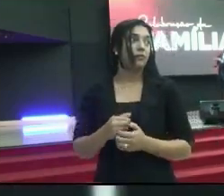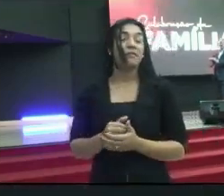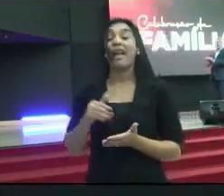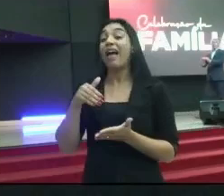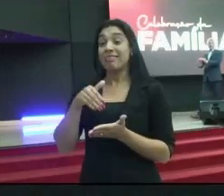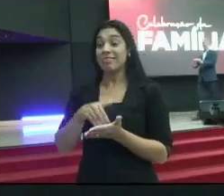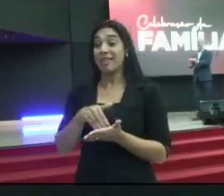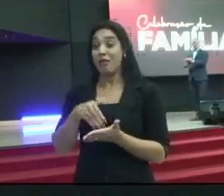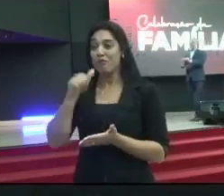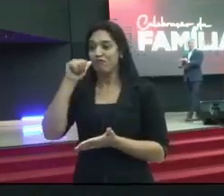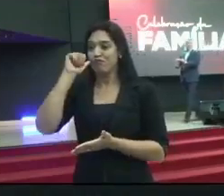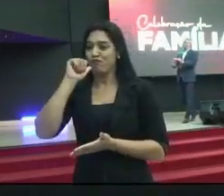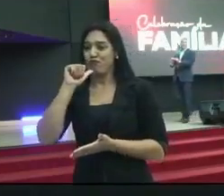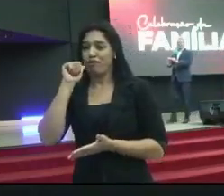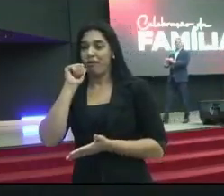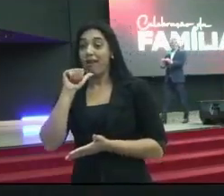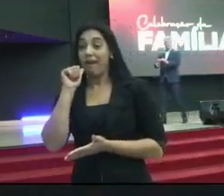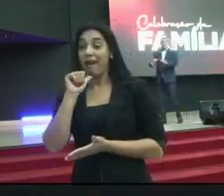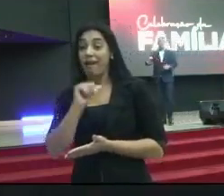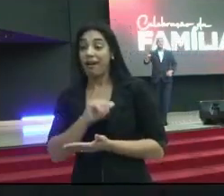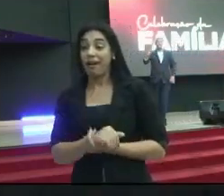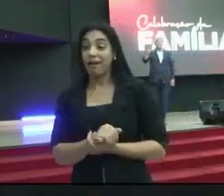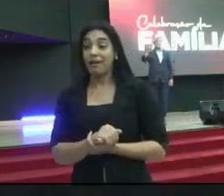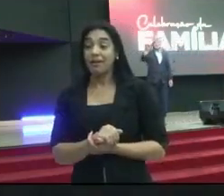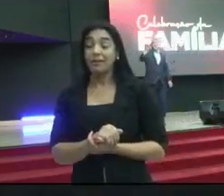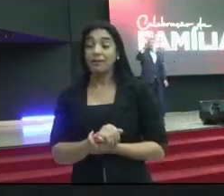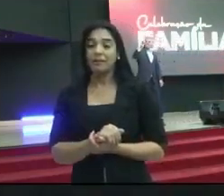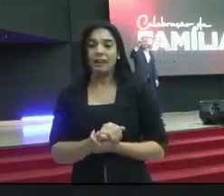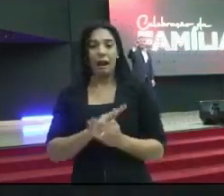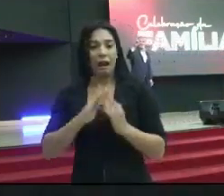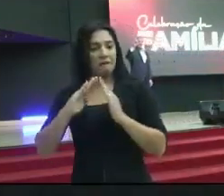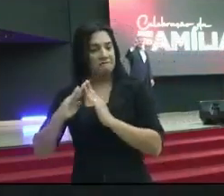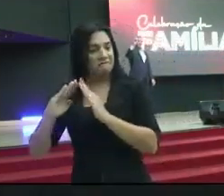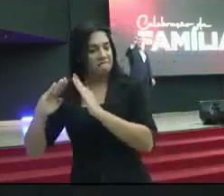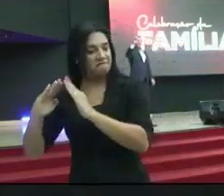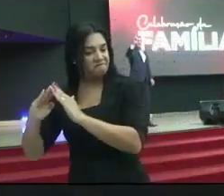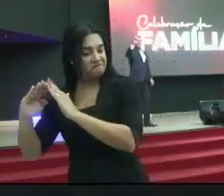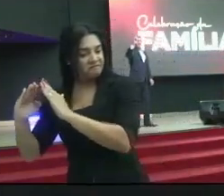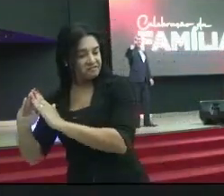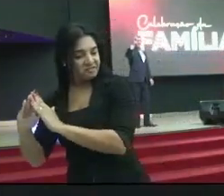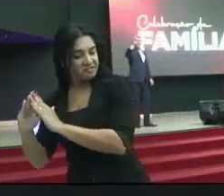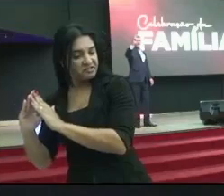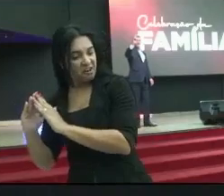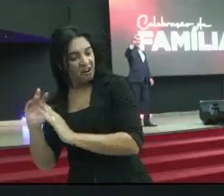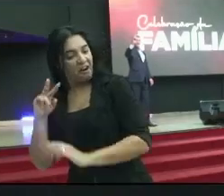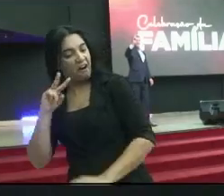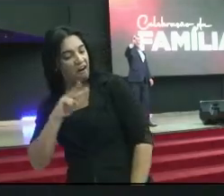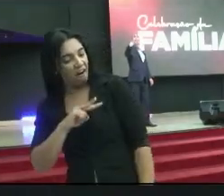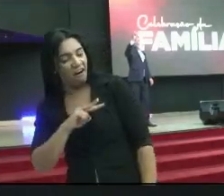Até uma mulher que as vizinhas dizem: